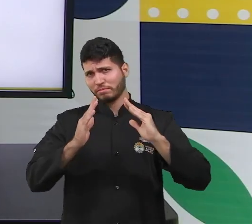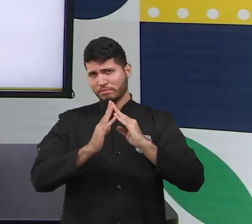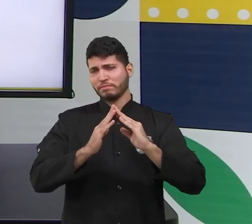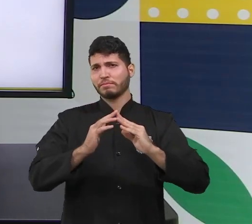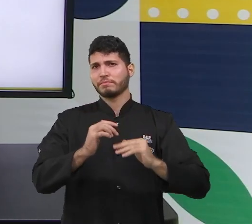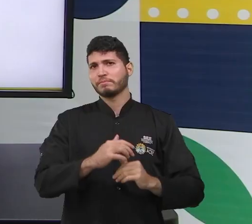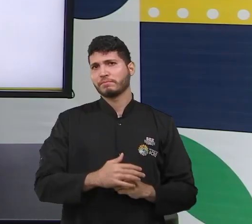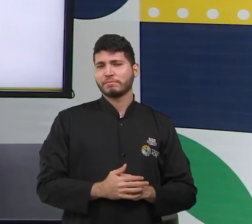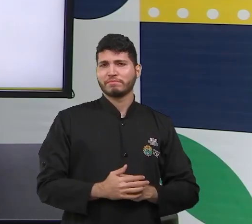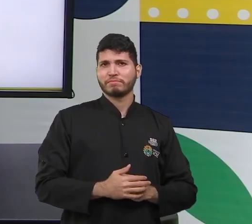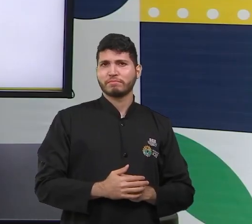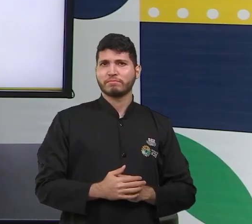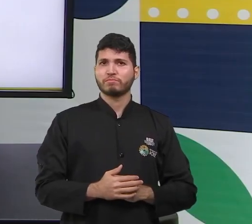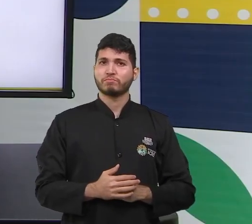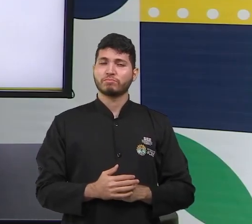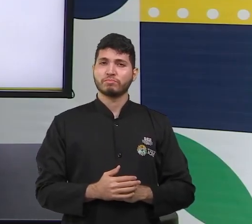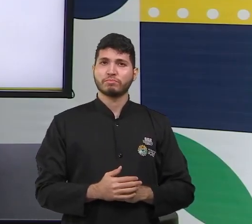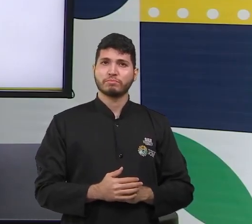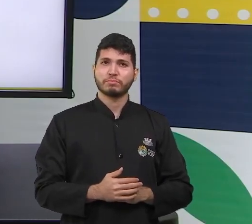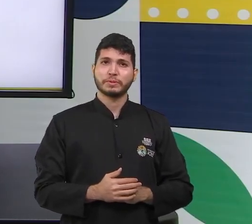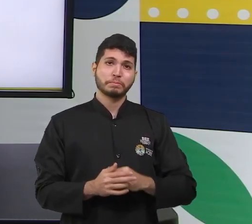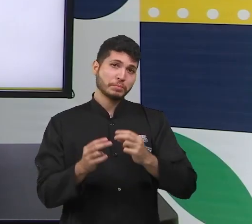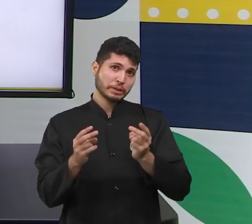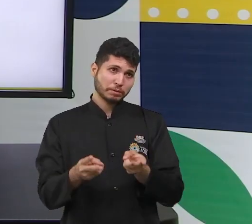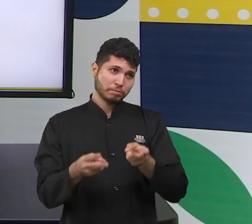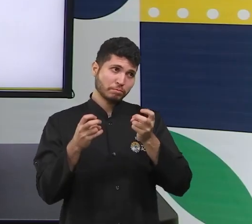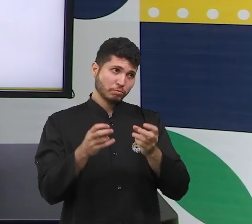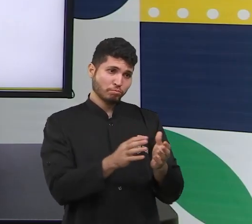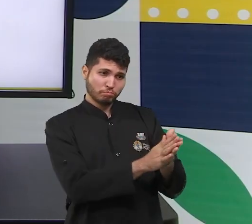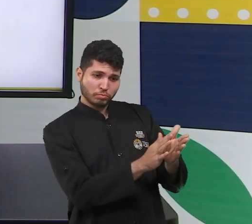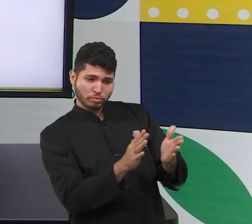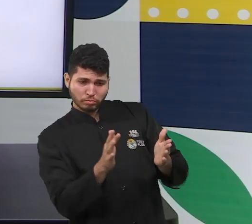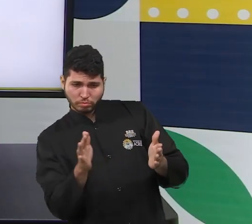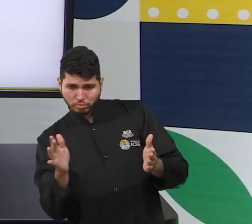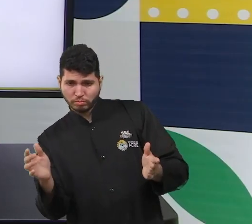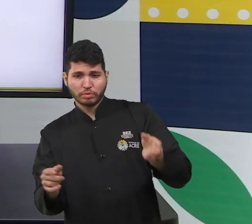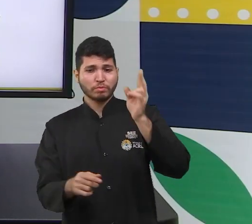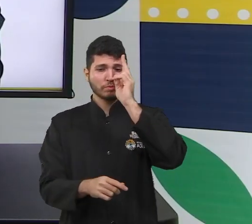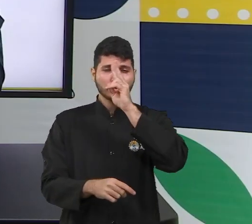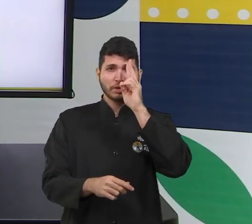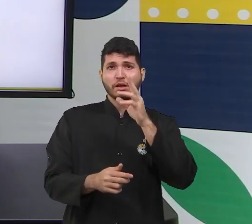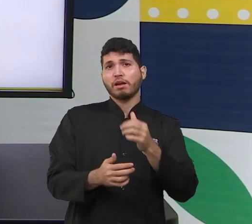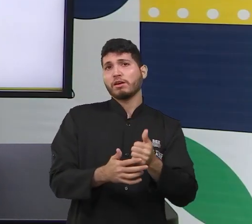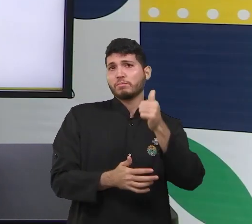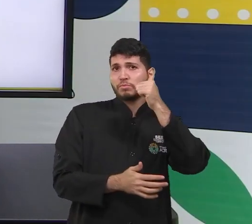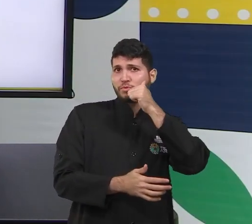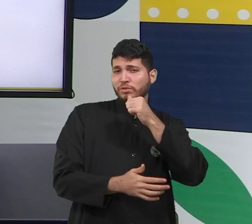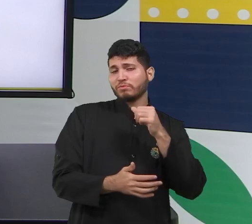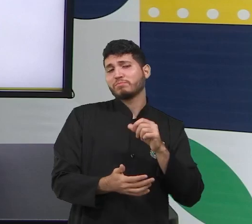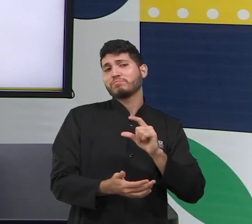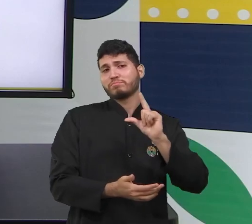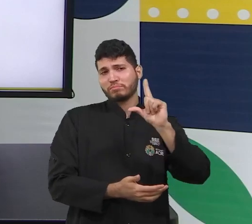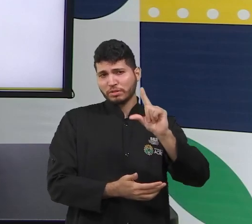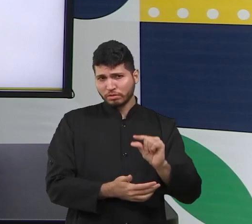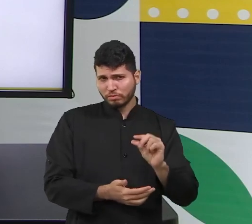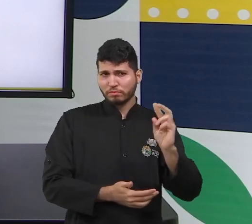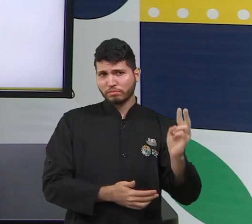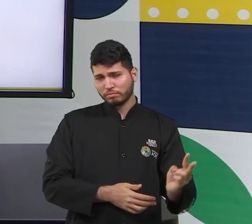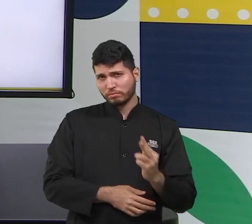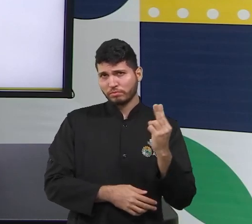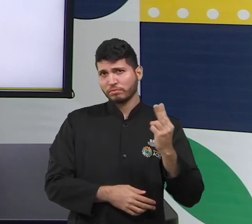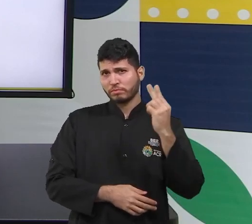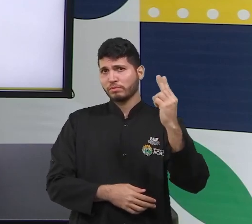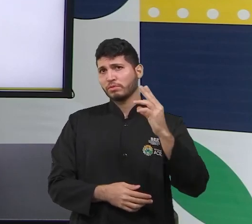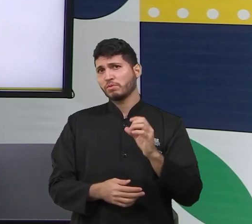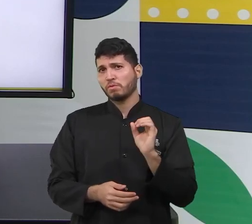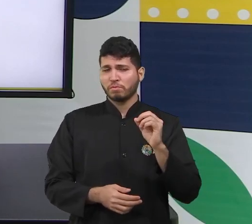nós fomos vendo ao longo da história, que a mulher sempre foi deixada de lado. Na